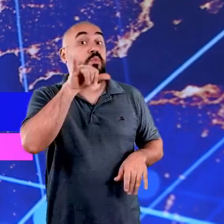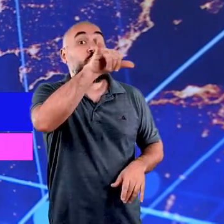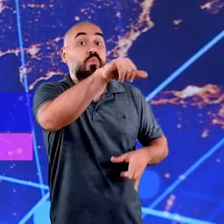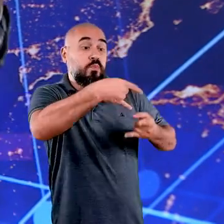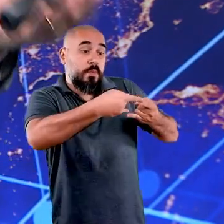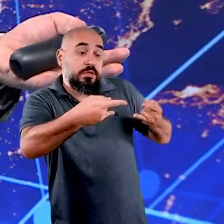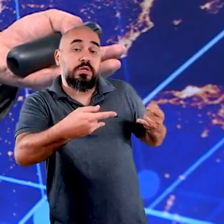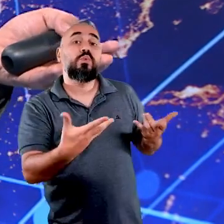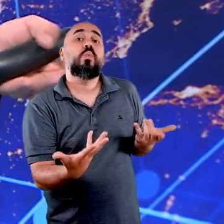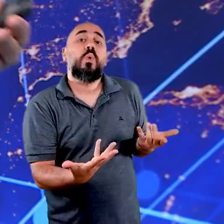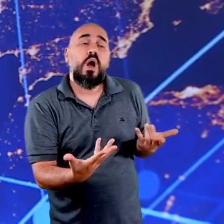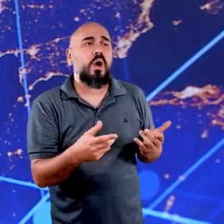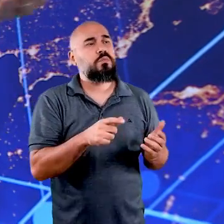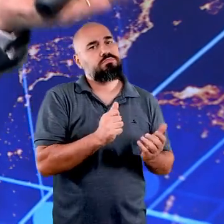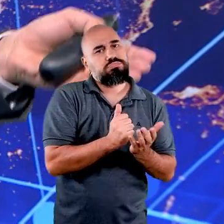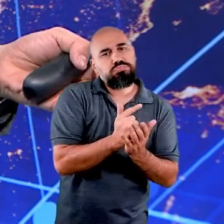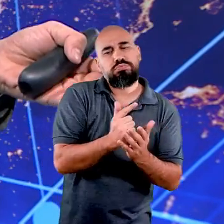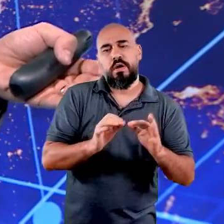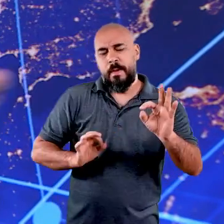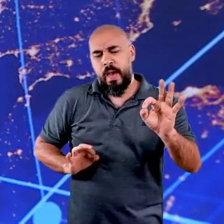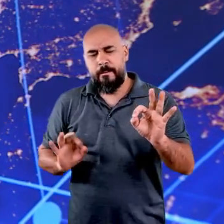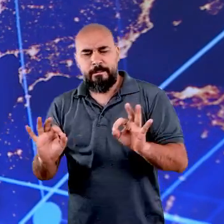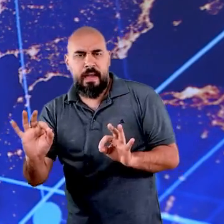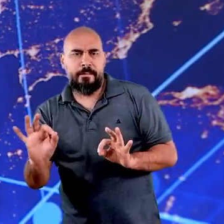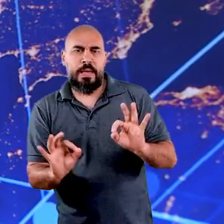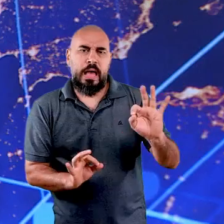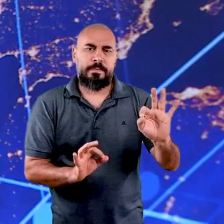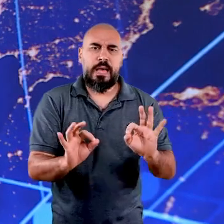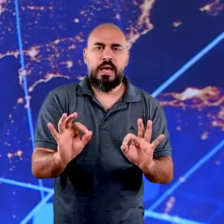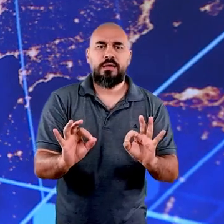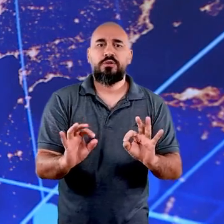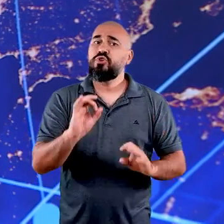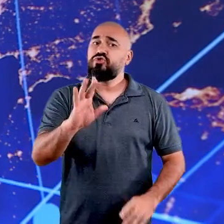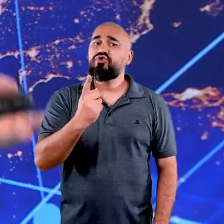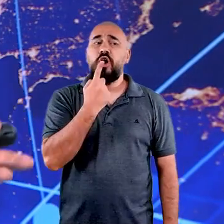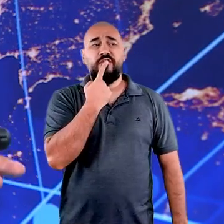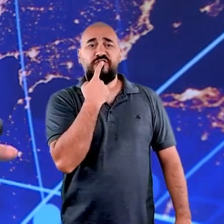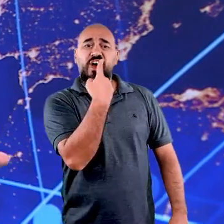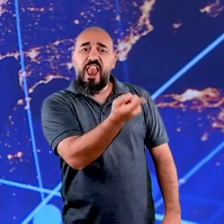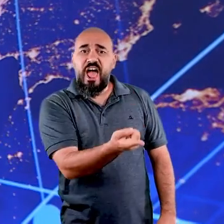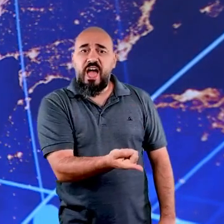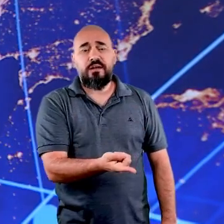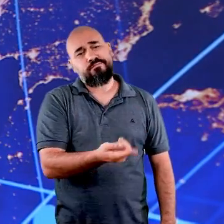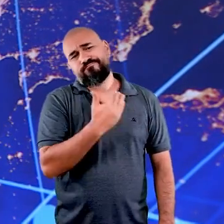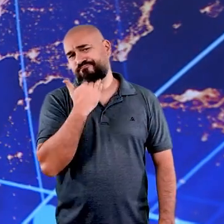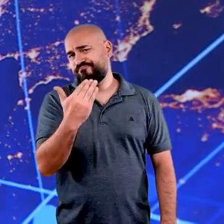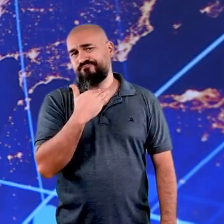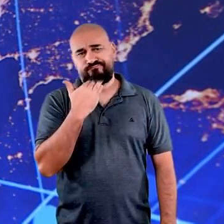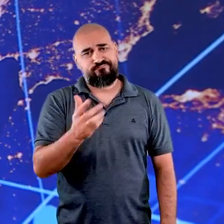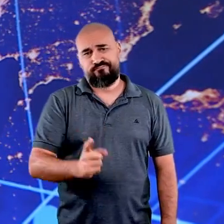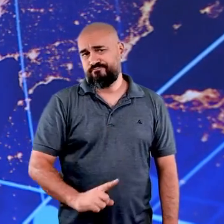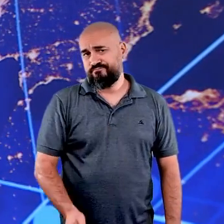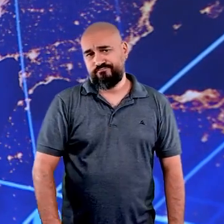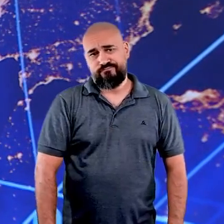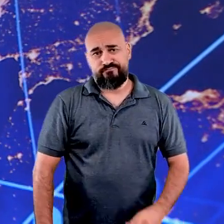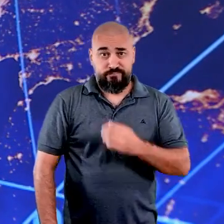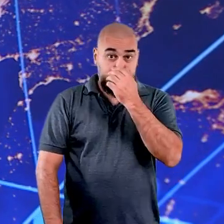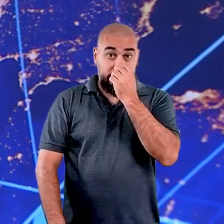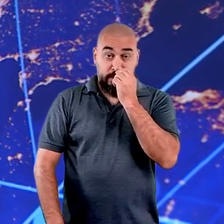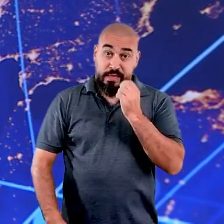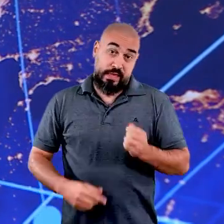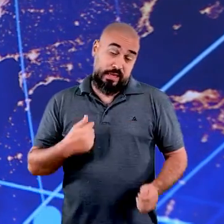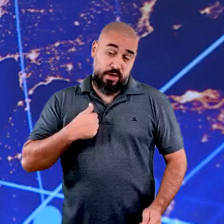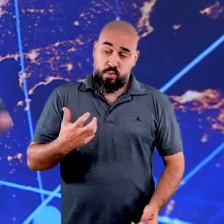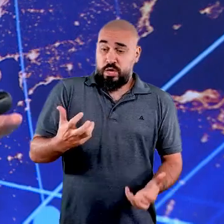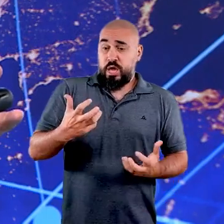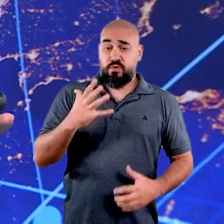fato me preparando para ir para o Japão. Agora, só falar não faz com que a minha viagem seja real, com que ela aconteça. Só falar que